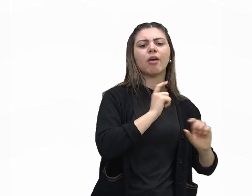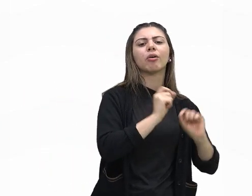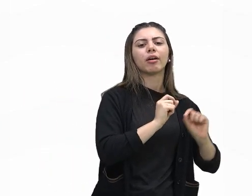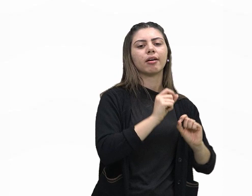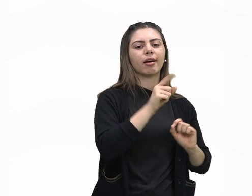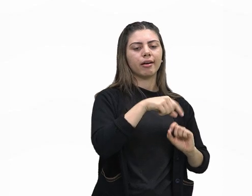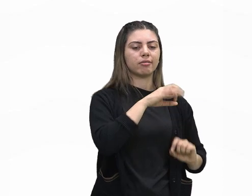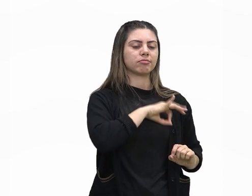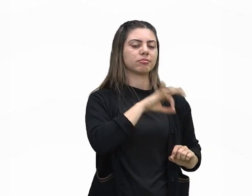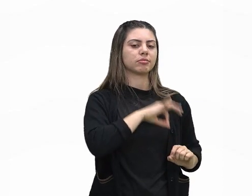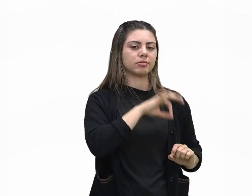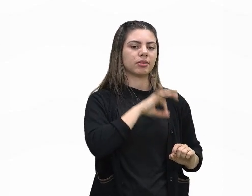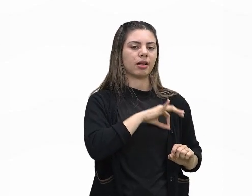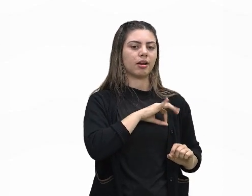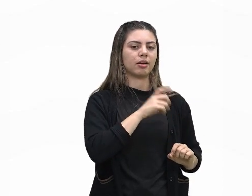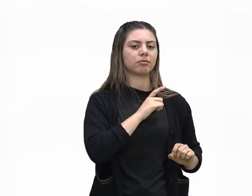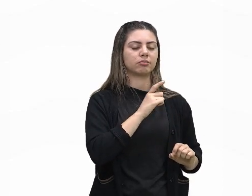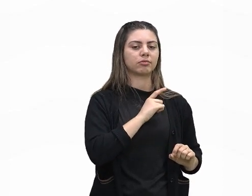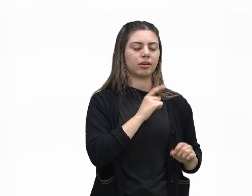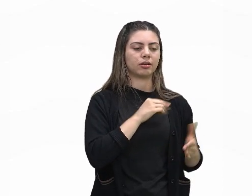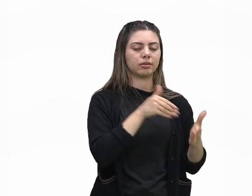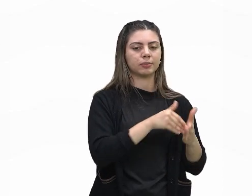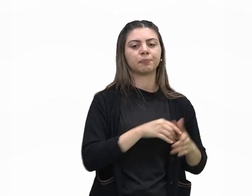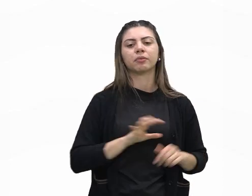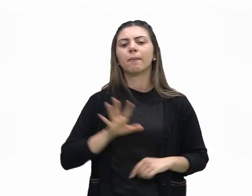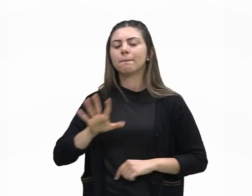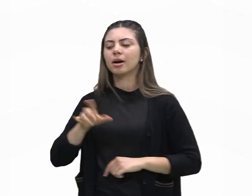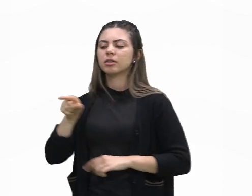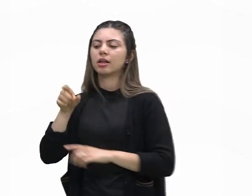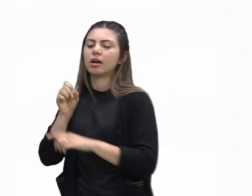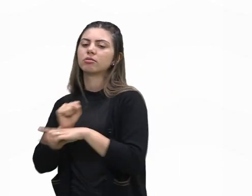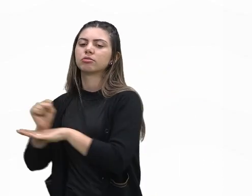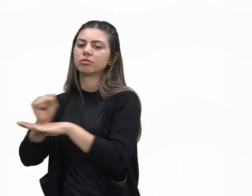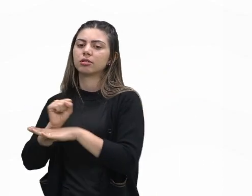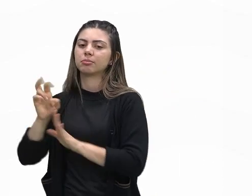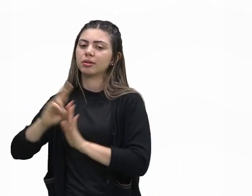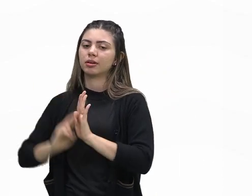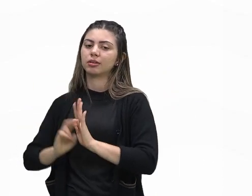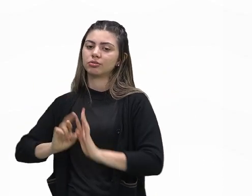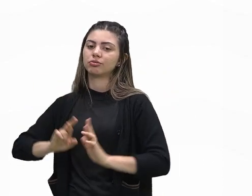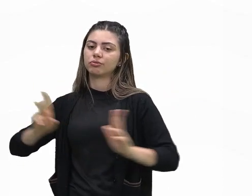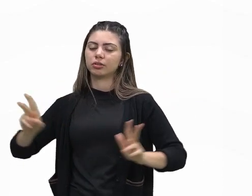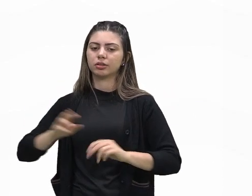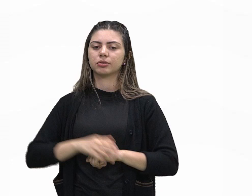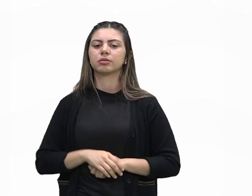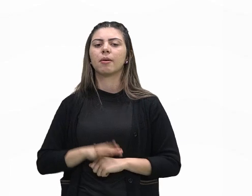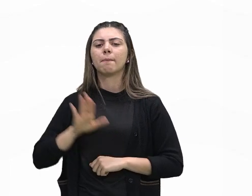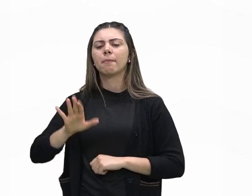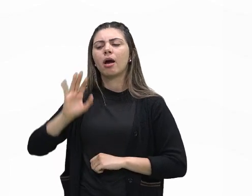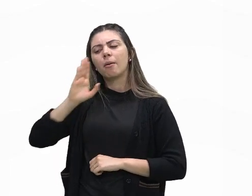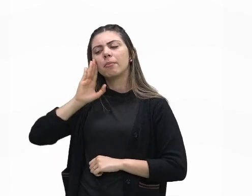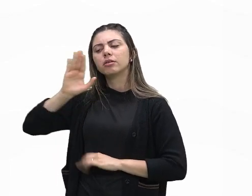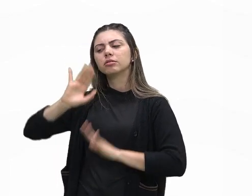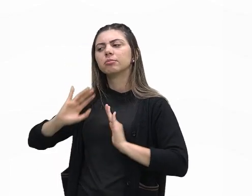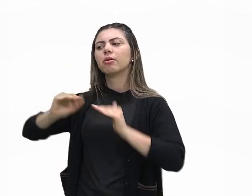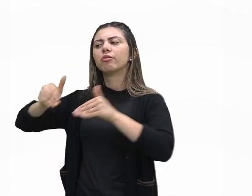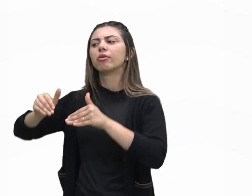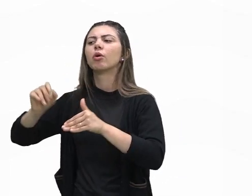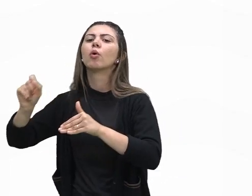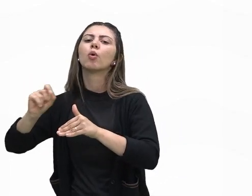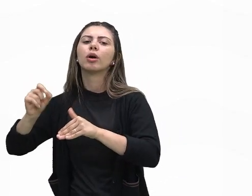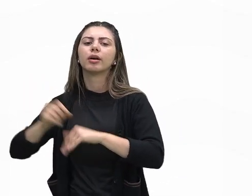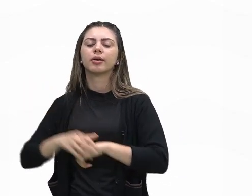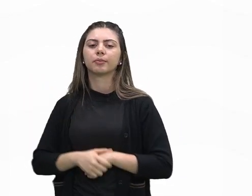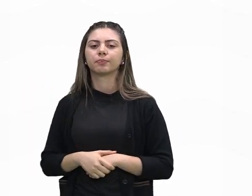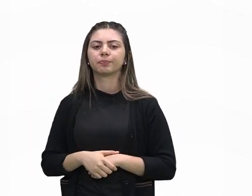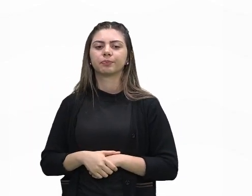mínimo. Dentro do socialismo tem outras regras aí. E qual é o principal objetivo disso?